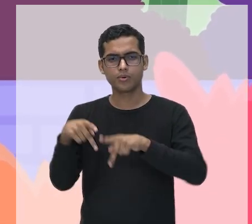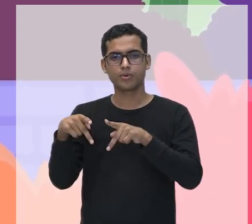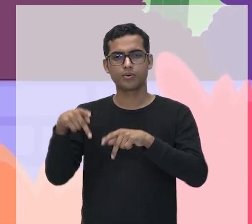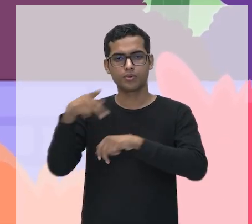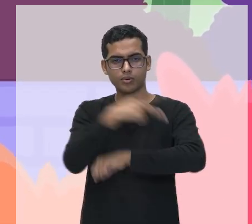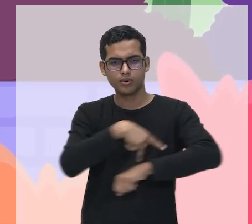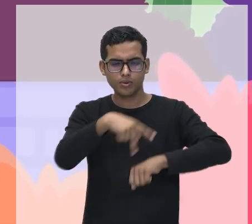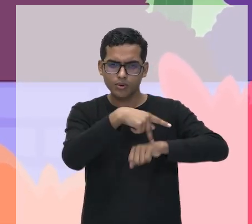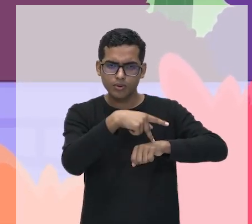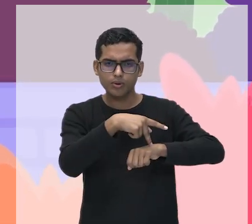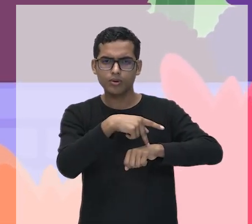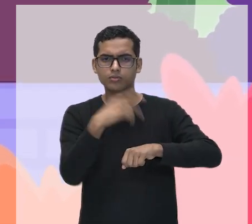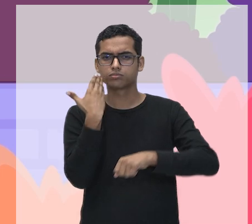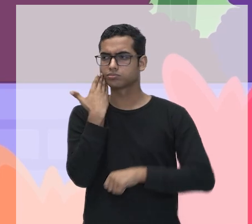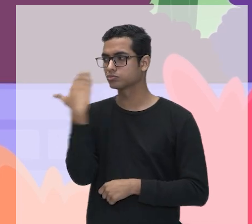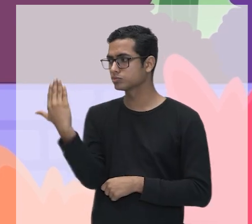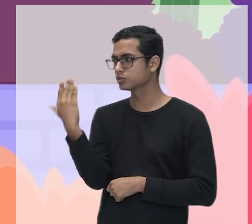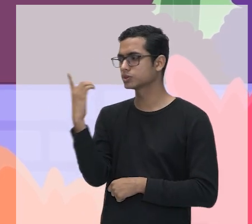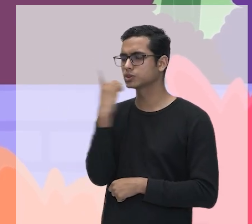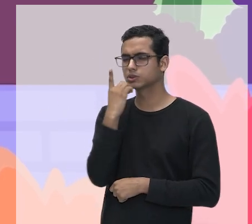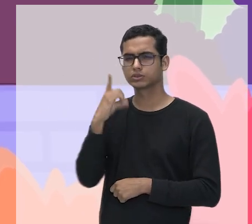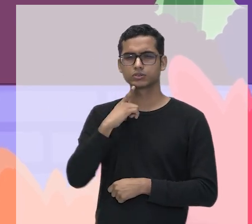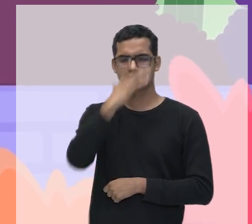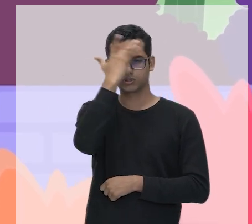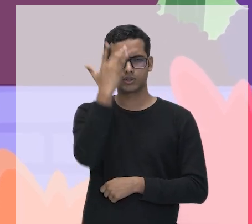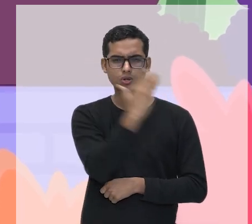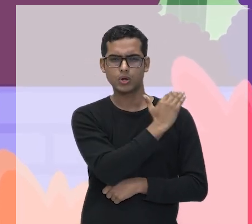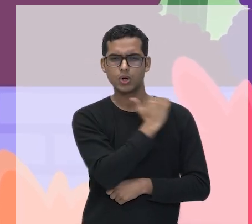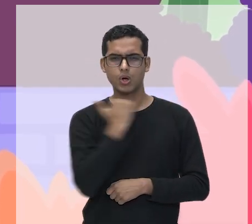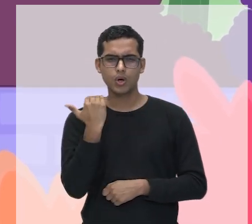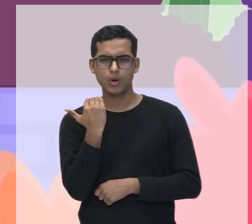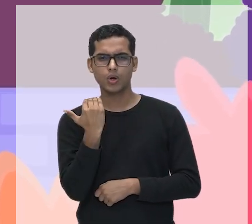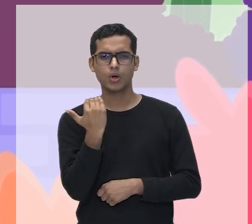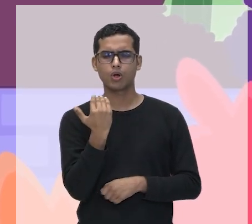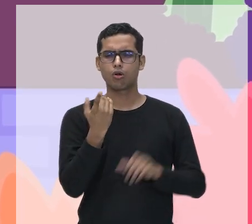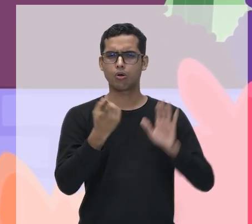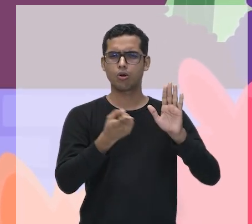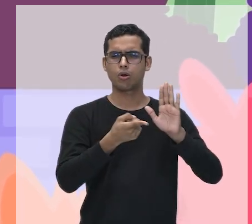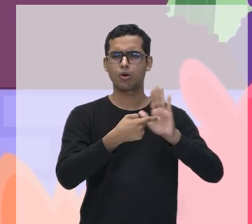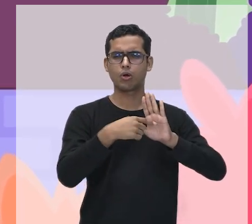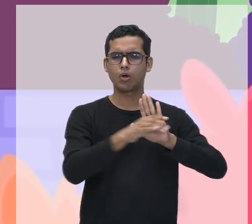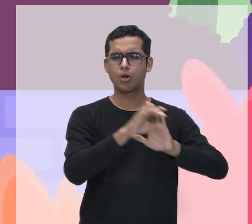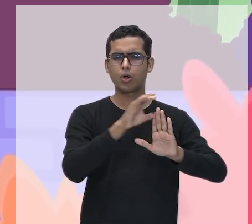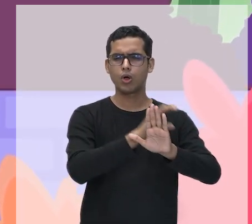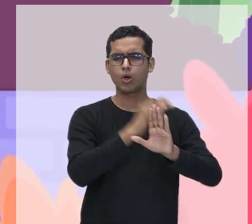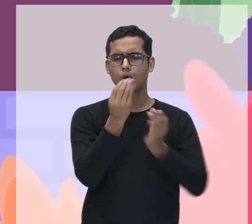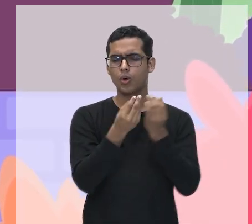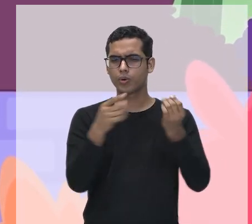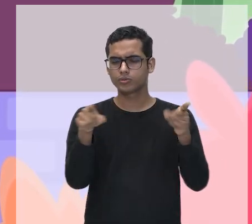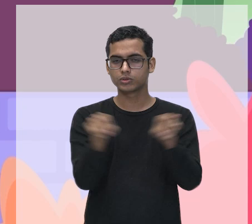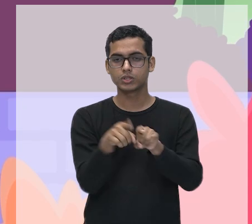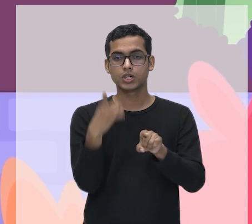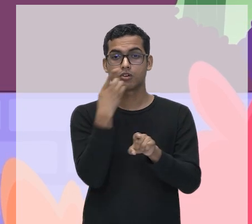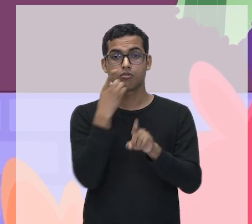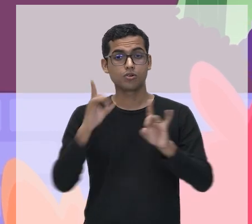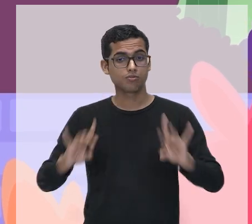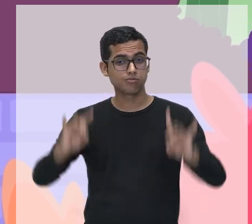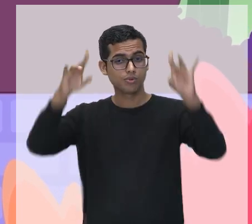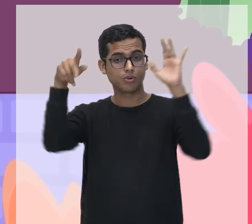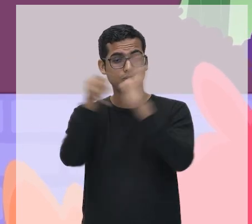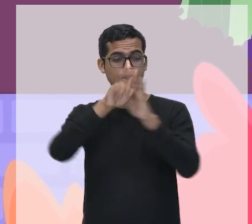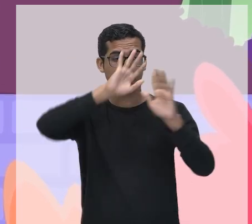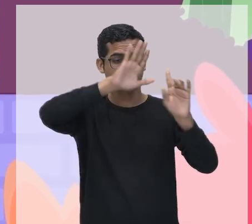país, o Dia de Finados ganha uma outra conotação. É um dia especial, no qual as homenagens a